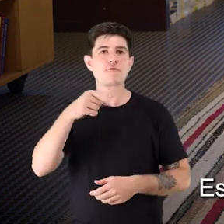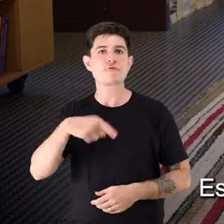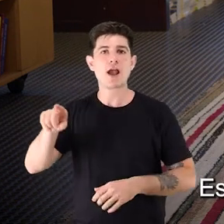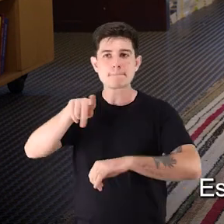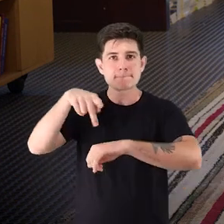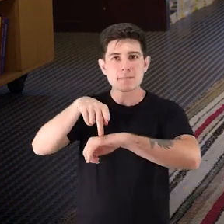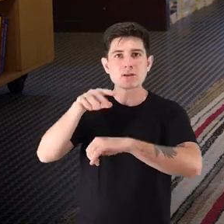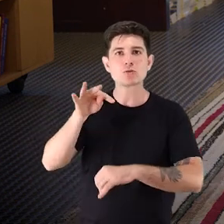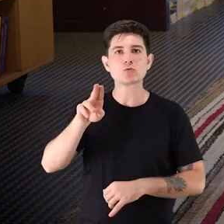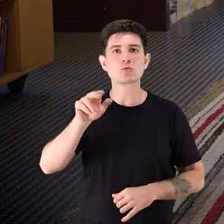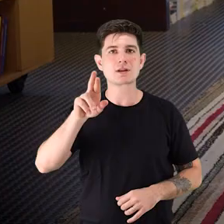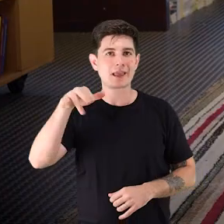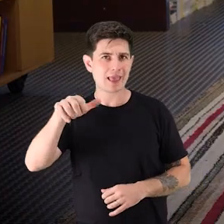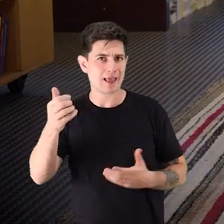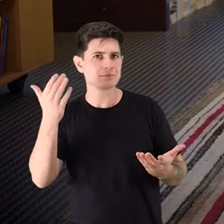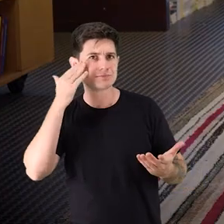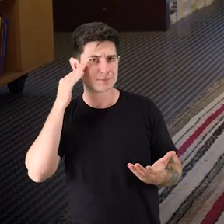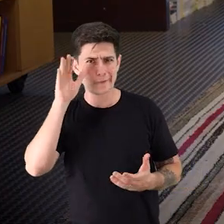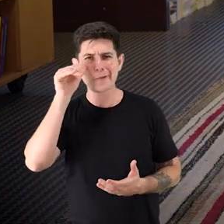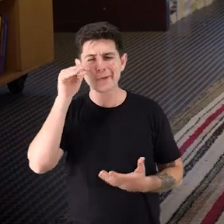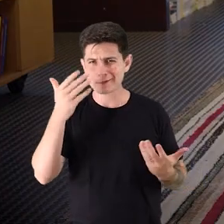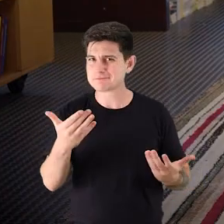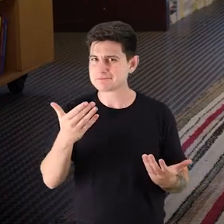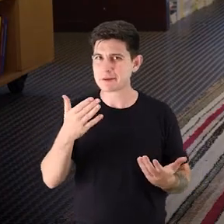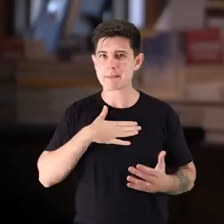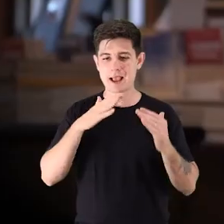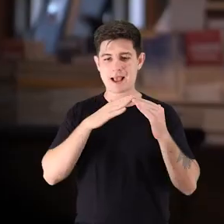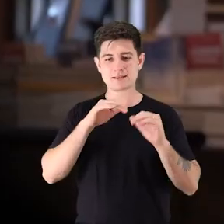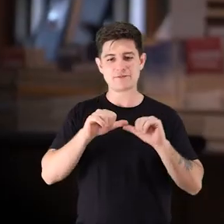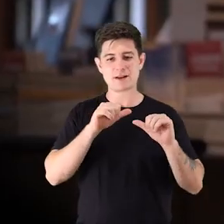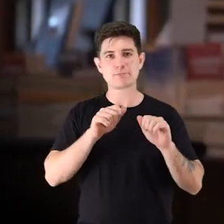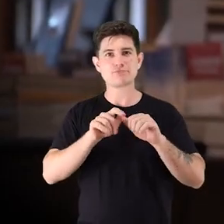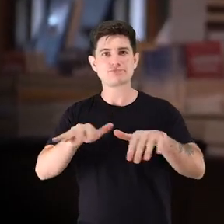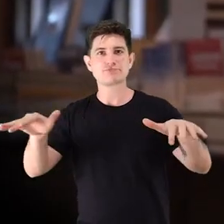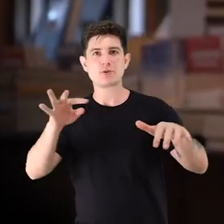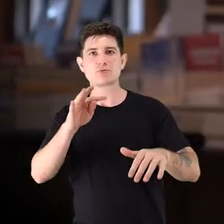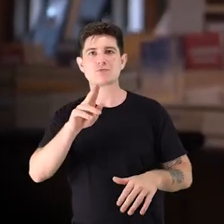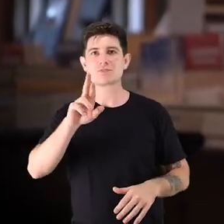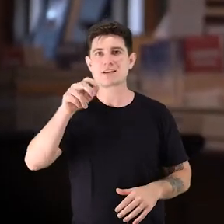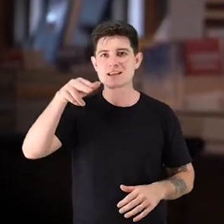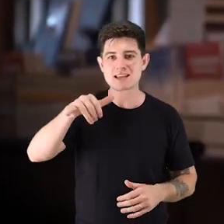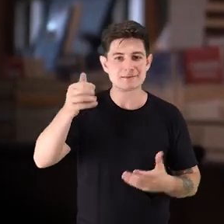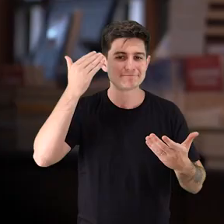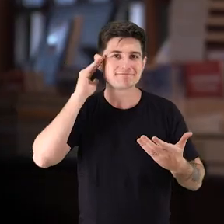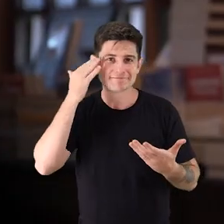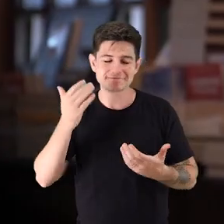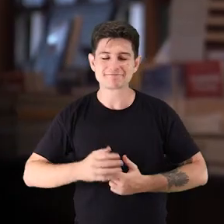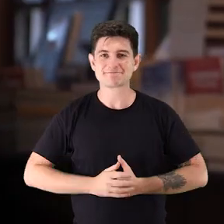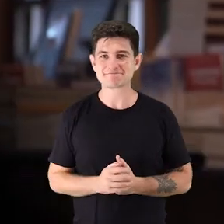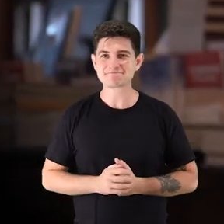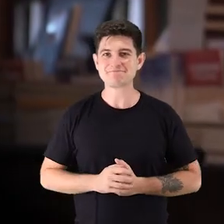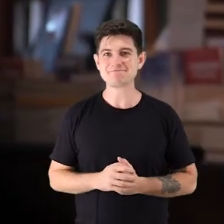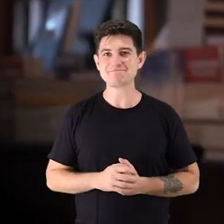por exemplo. Olha. Então, uma coisa curiosa, um livro que nasce na minha casa, do meu mundo pequeno na Turquia. É a universalidade do pequenininho. Então, eu estou com a